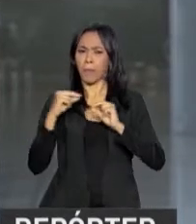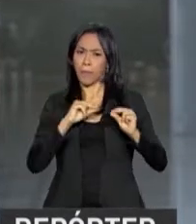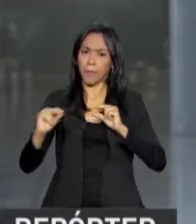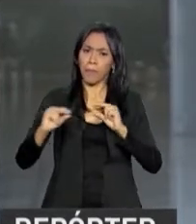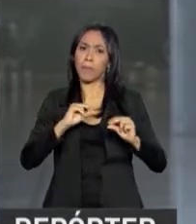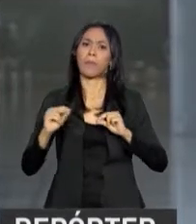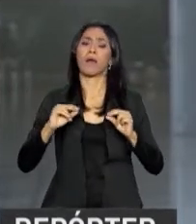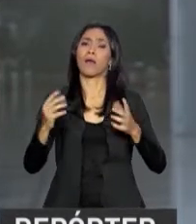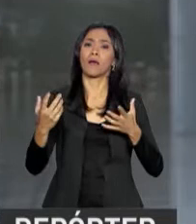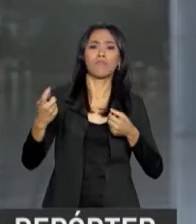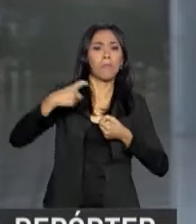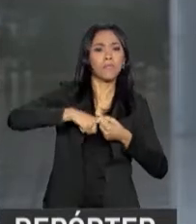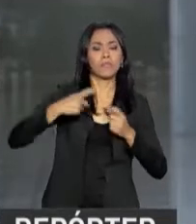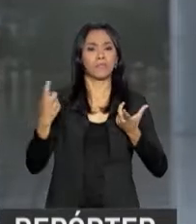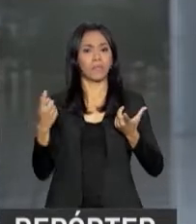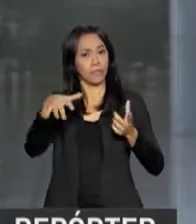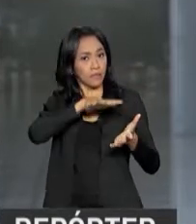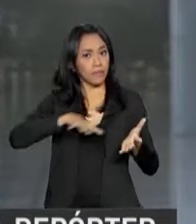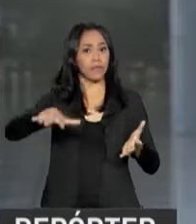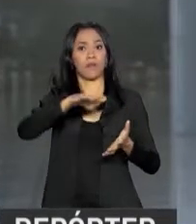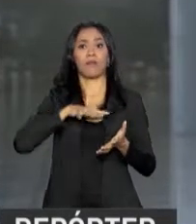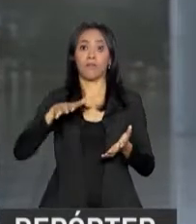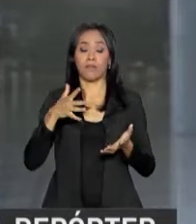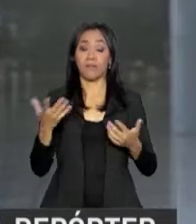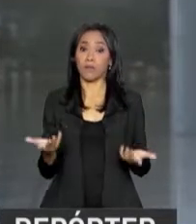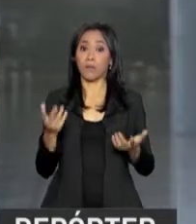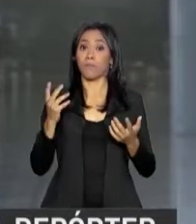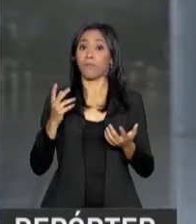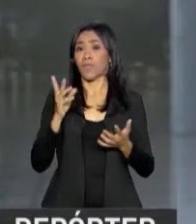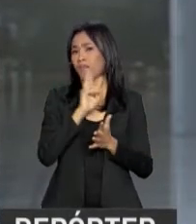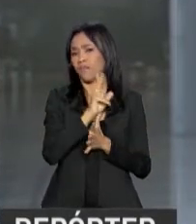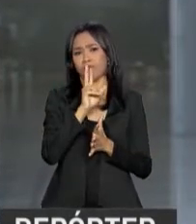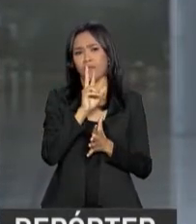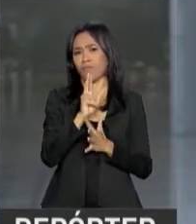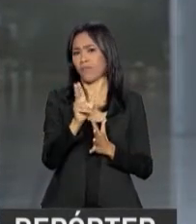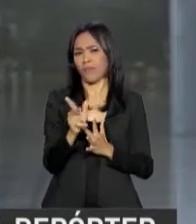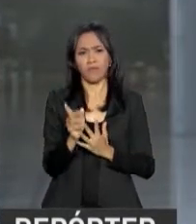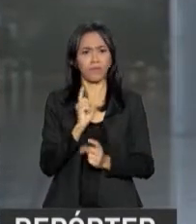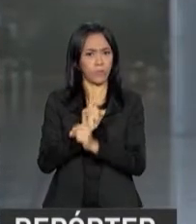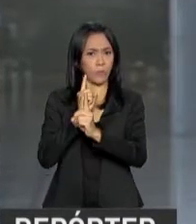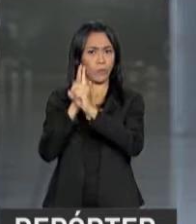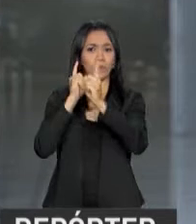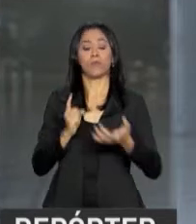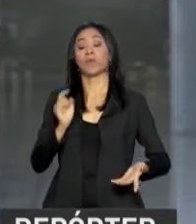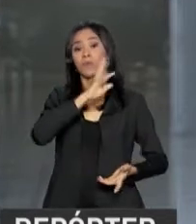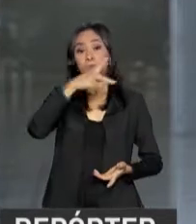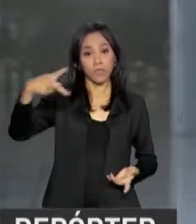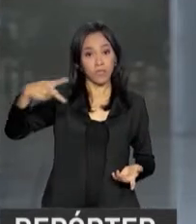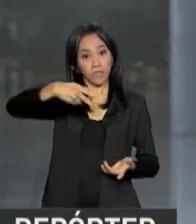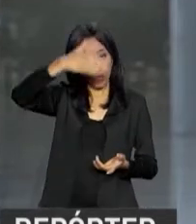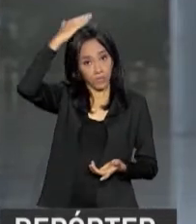gigante do setor aeronáutico em vários a invadir saci ocasiões o presidente michel temer e afirmou